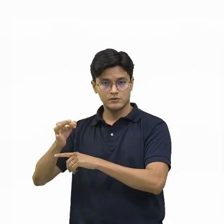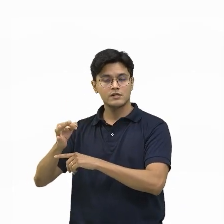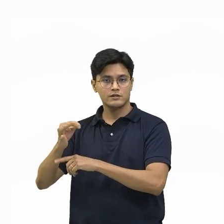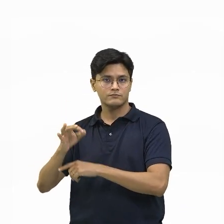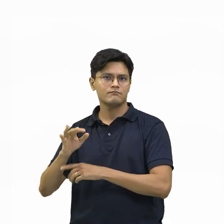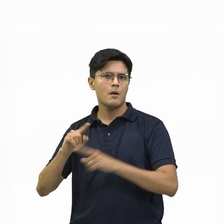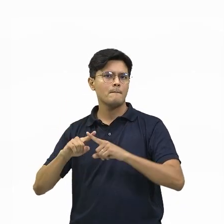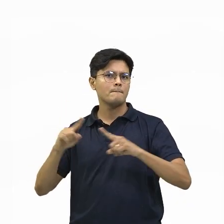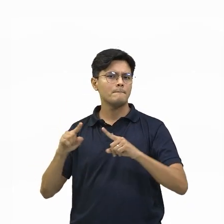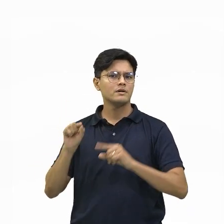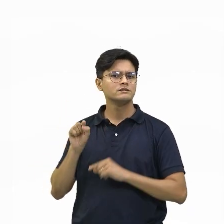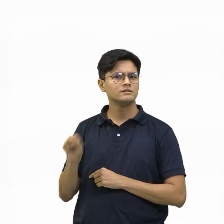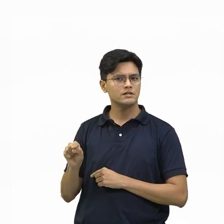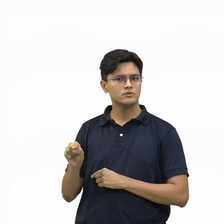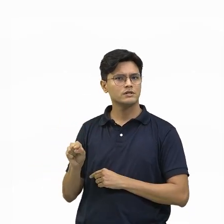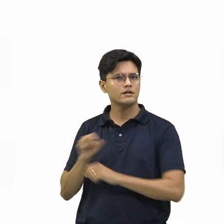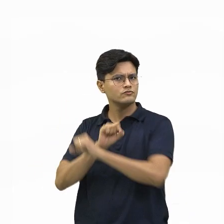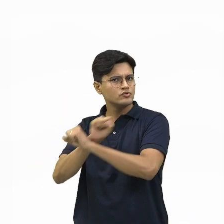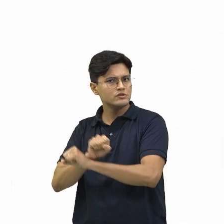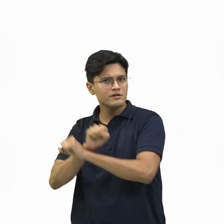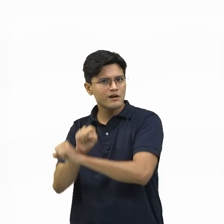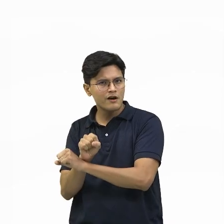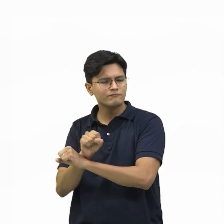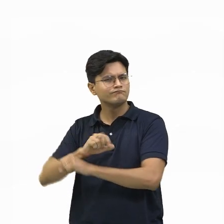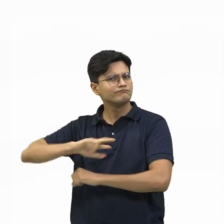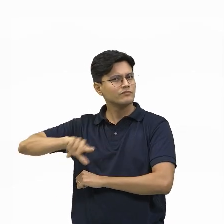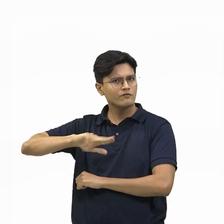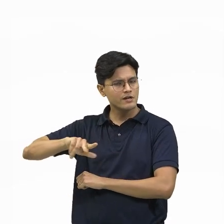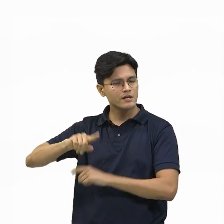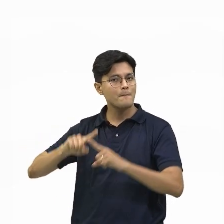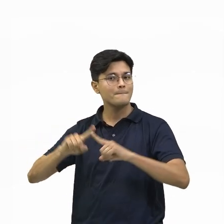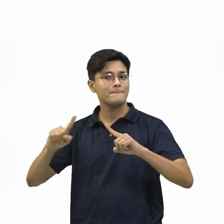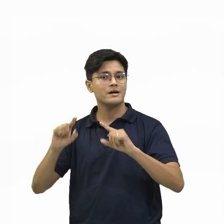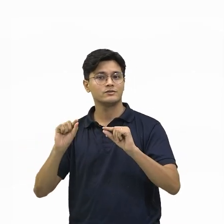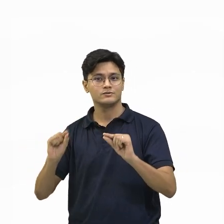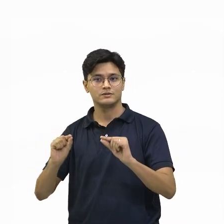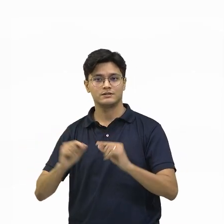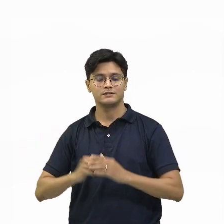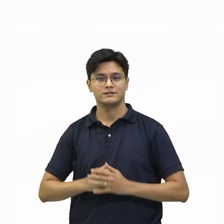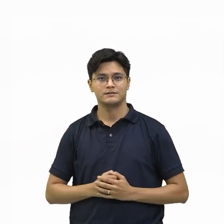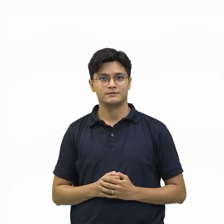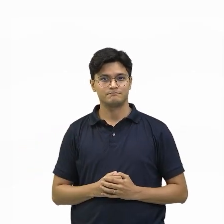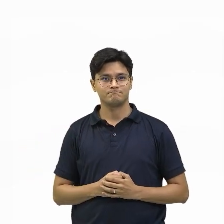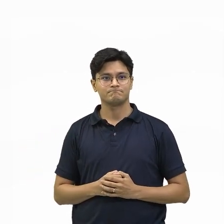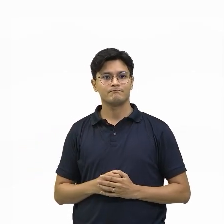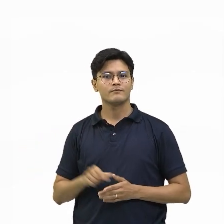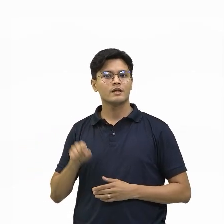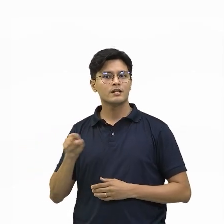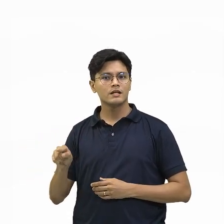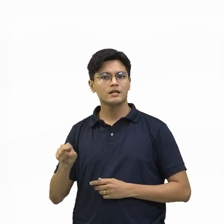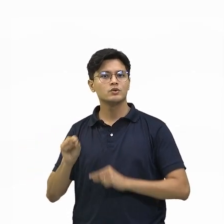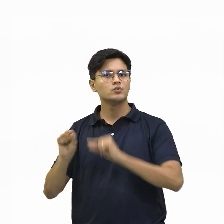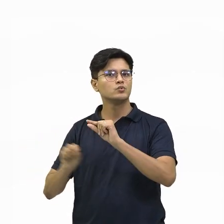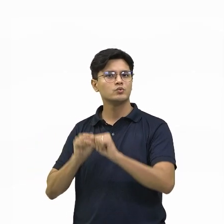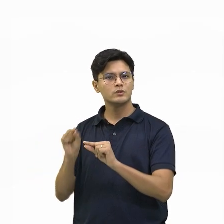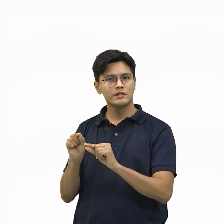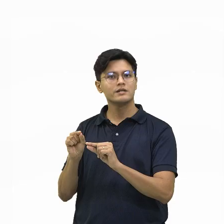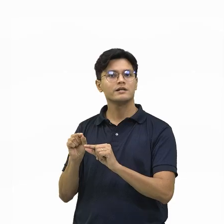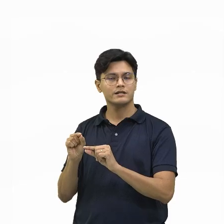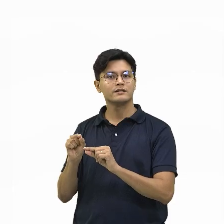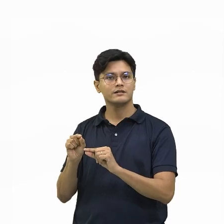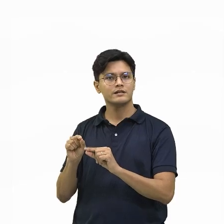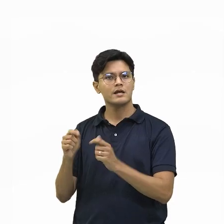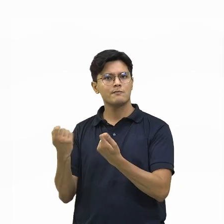necessariamente eram considerados uns escravizados, mas eles, estavam presos a esse